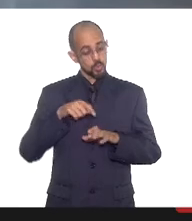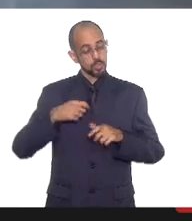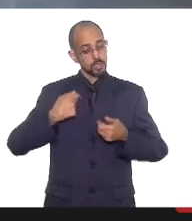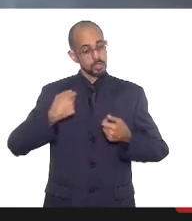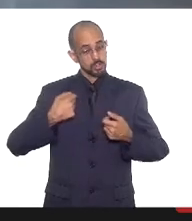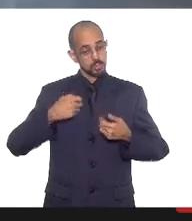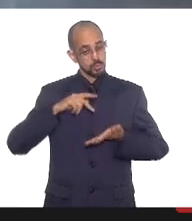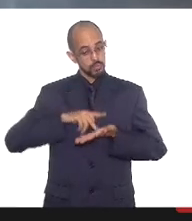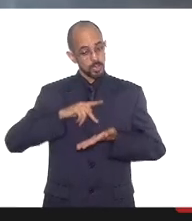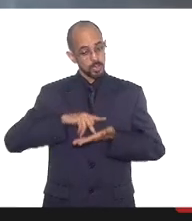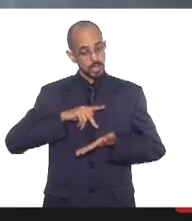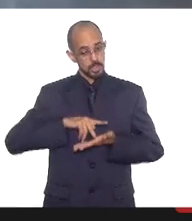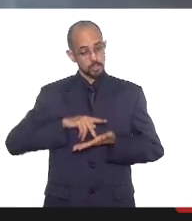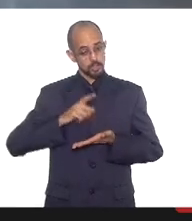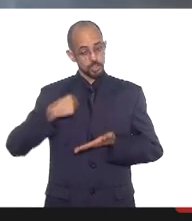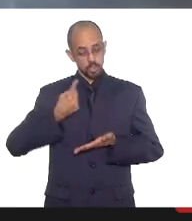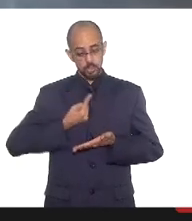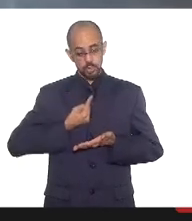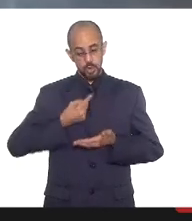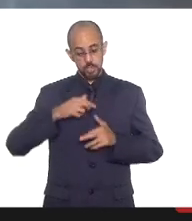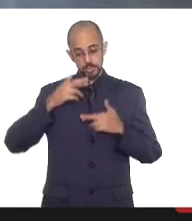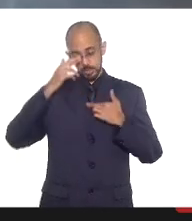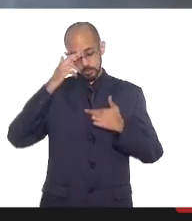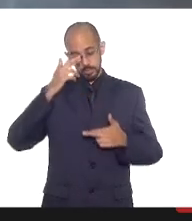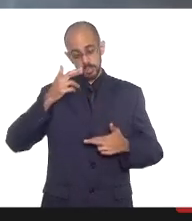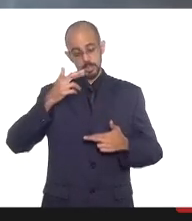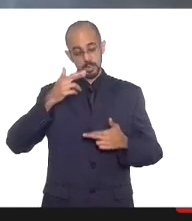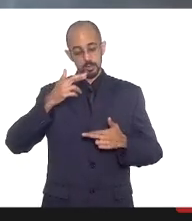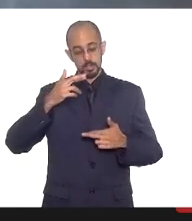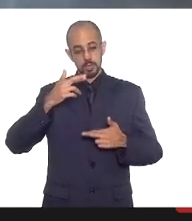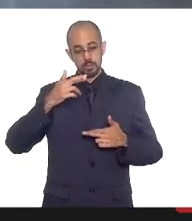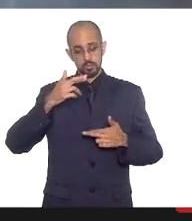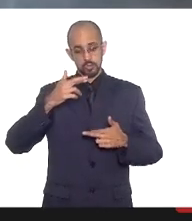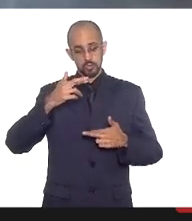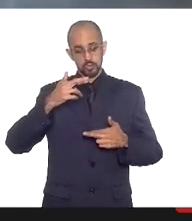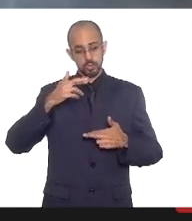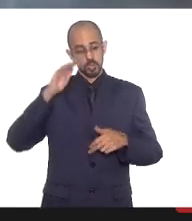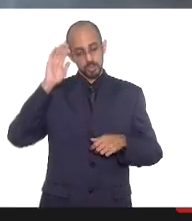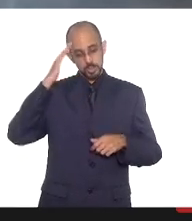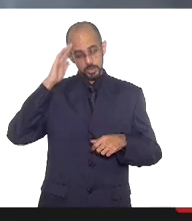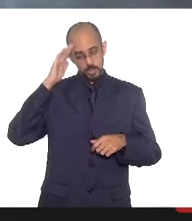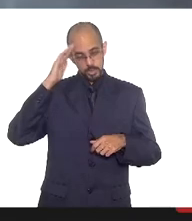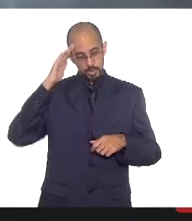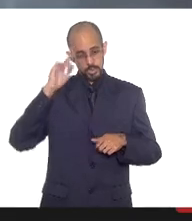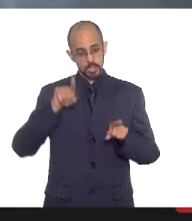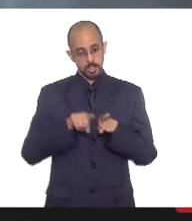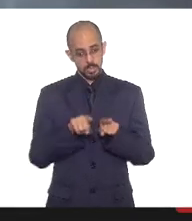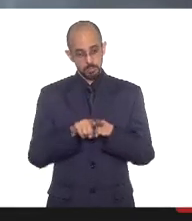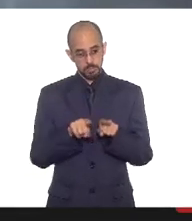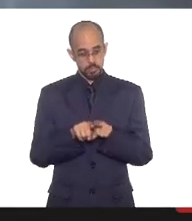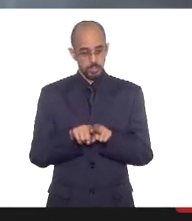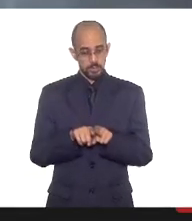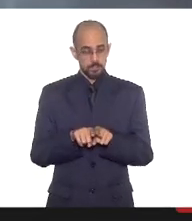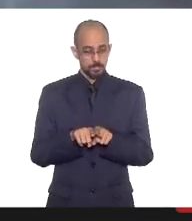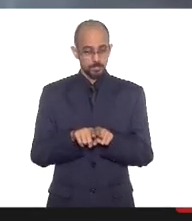para que a gente possa como órgão de Controle respeitá-las e compreendê-las de modo que a gente se entendem